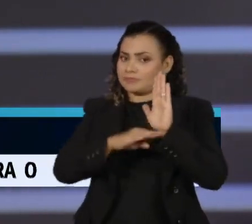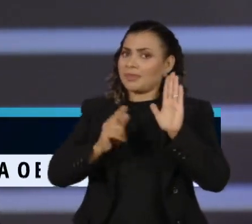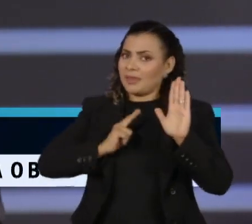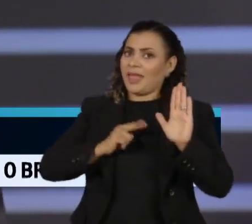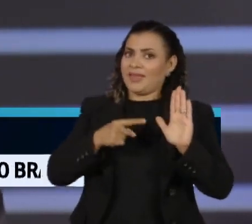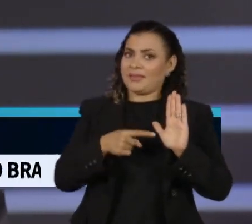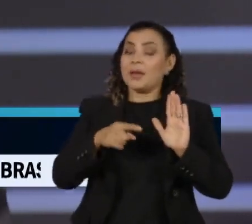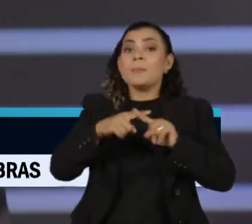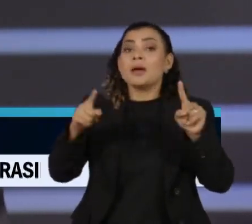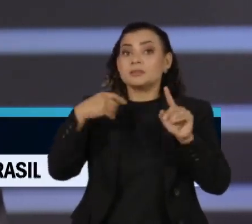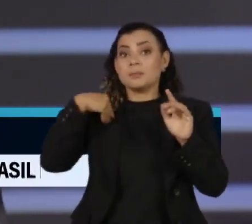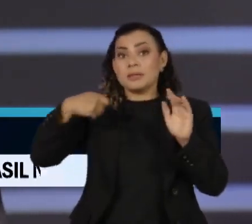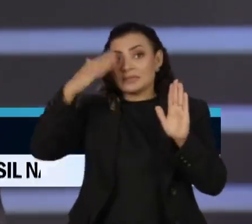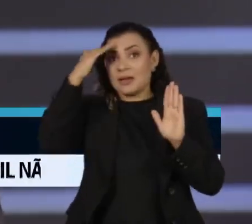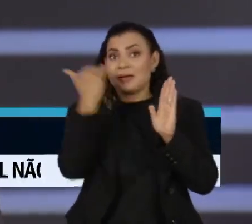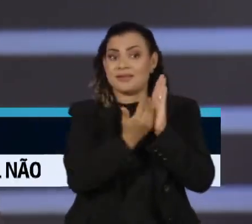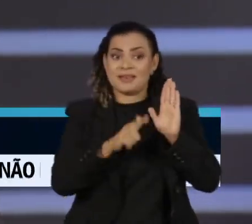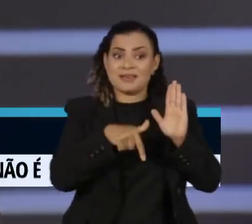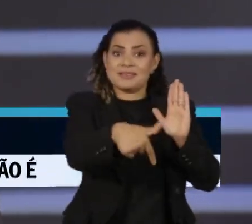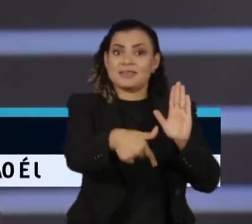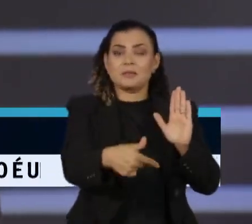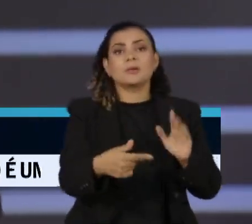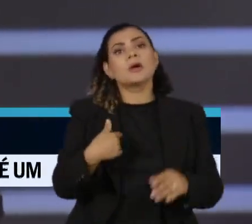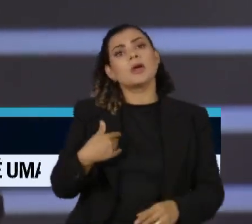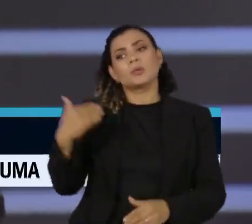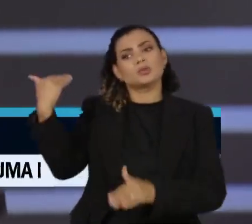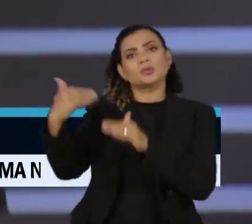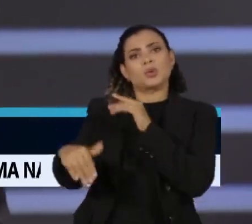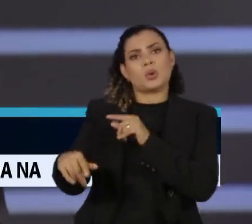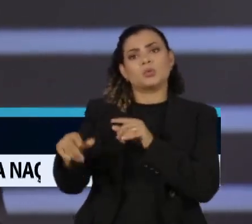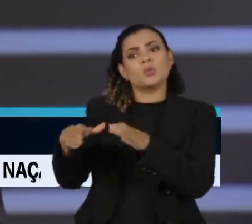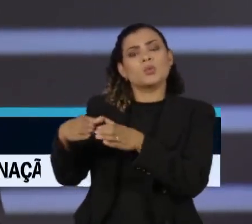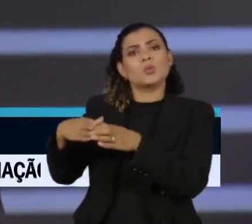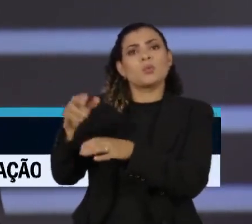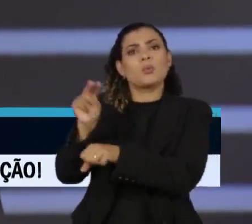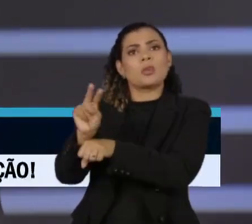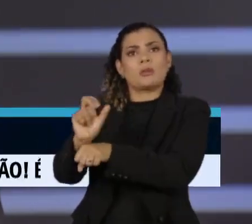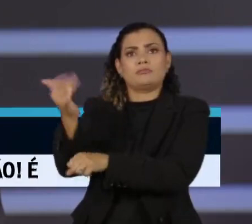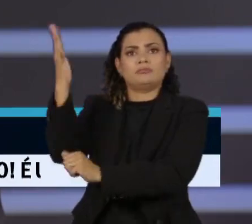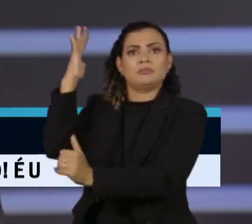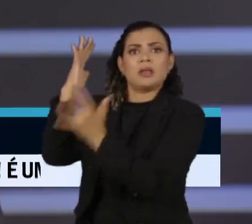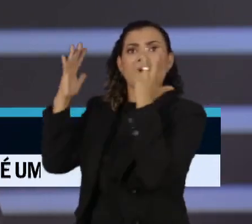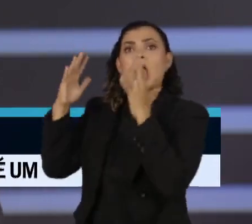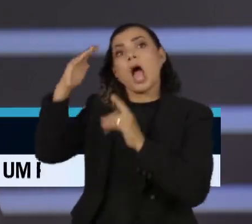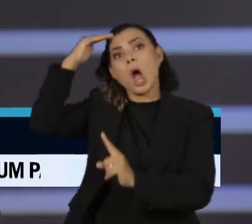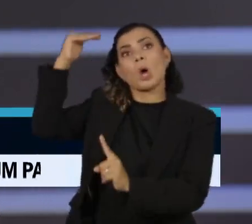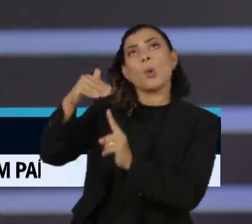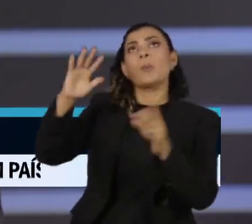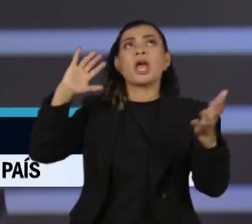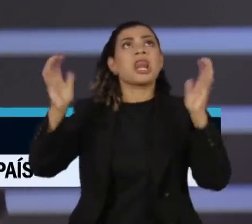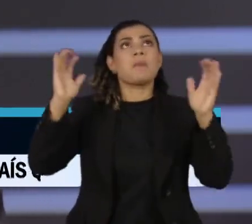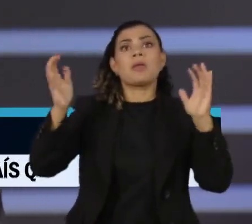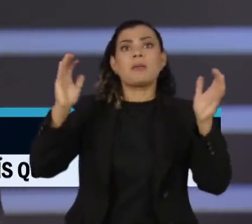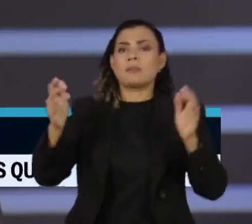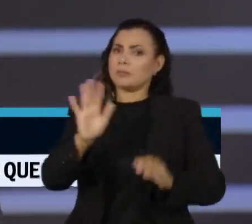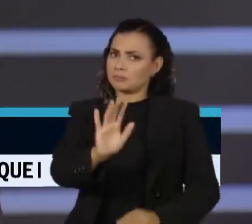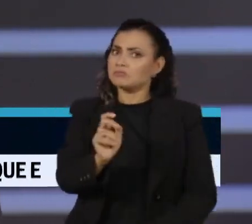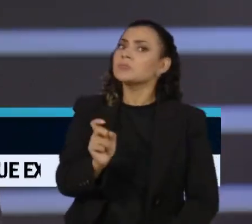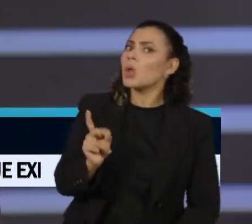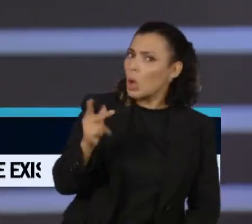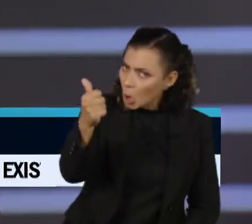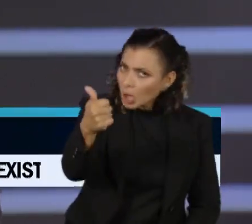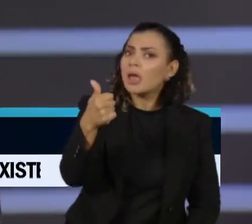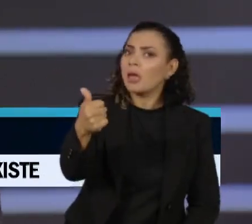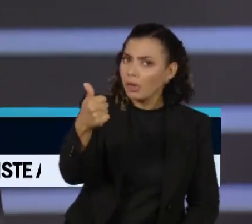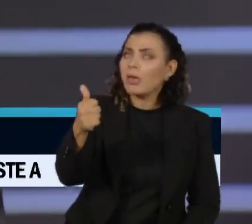né? E eu discordo um pouco dos ambientalistas de que tudo é culpa da mudança climática. A mudança climática faz